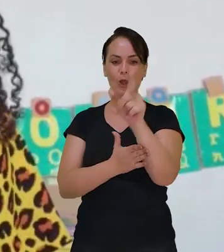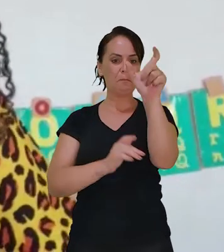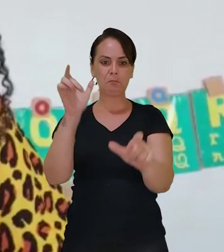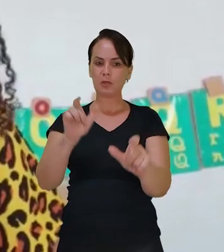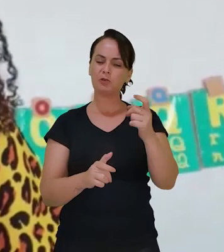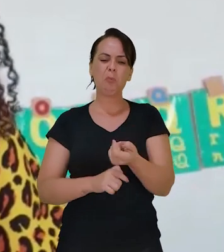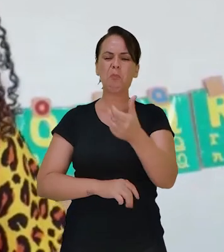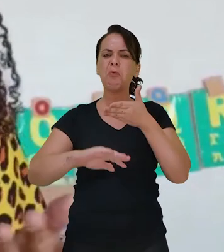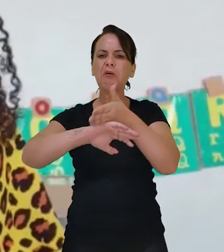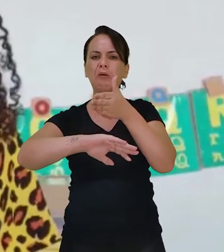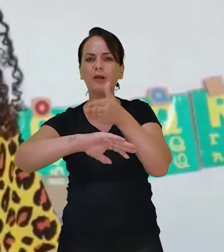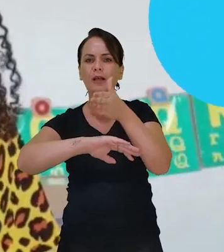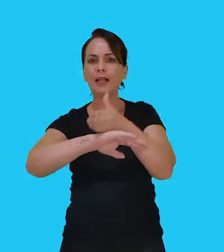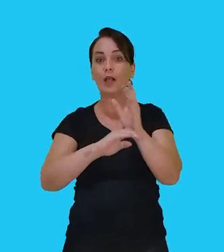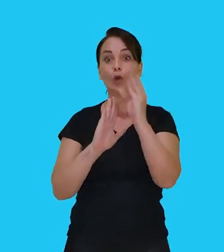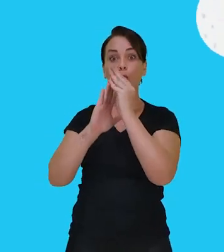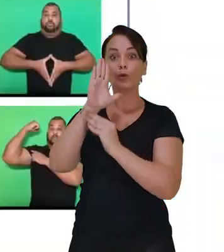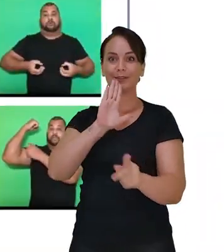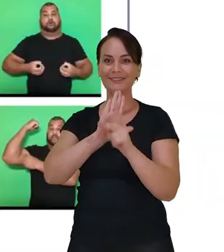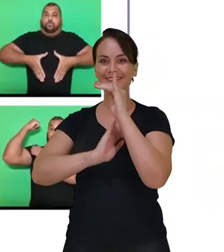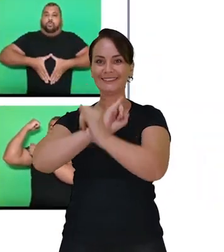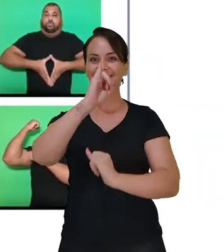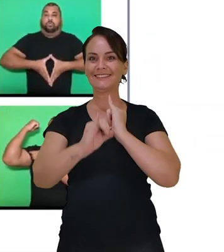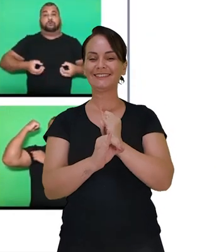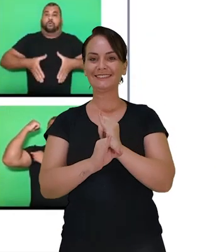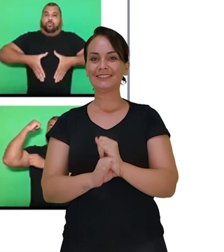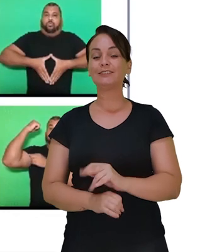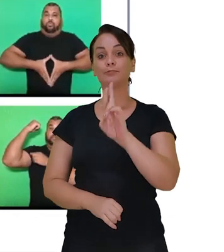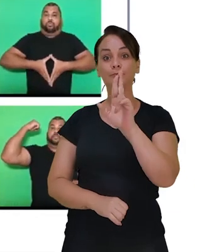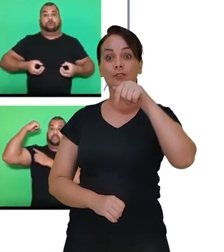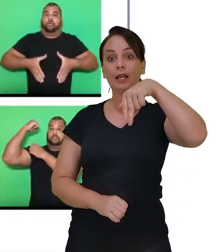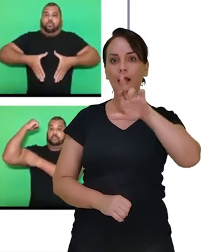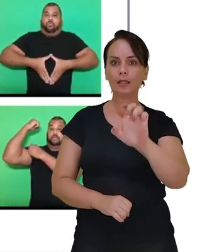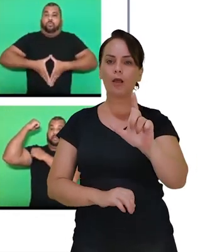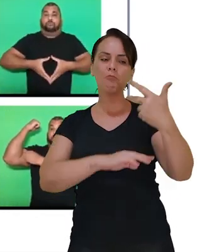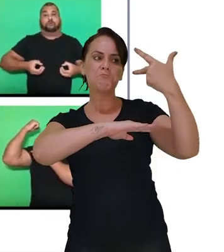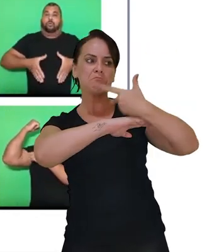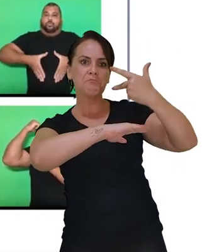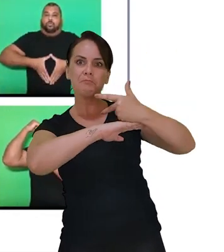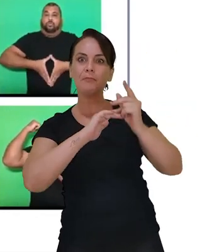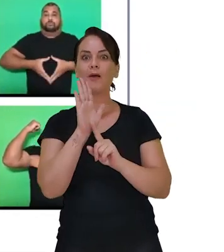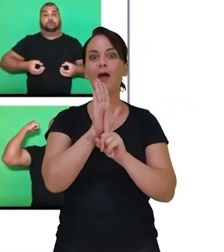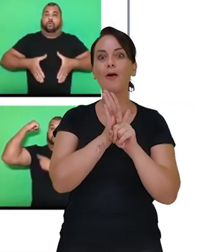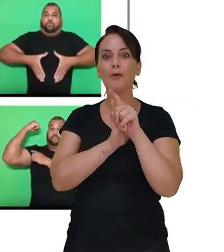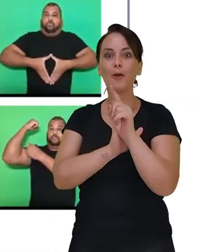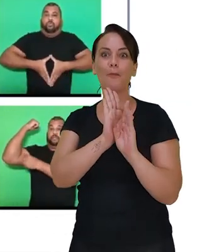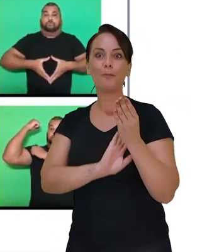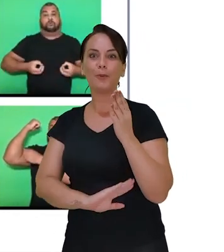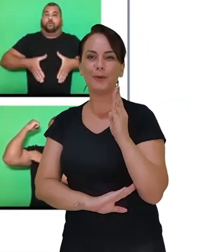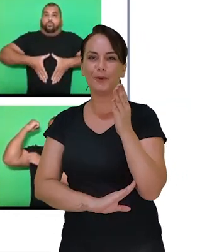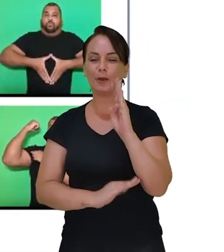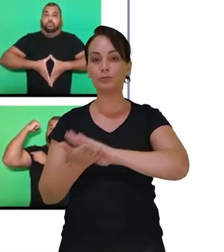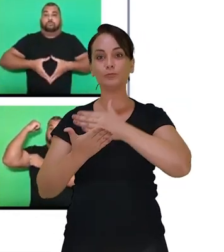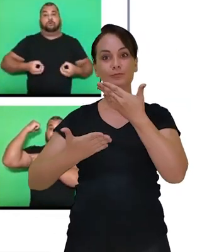pouca acessibilidade em conteúdos da internet. A Raquel grava videoaulas de biologia com